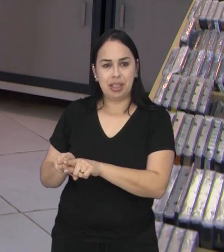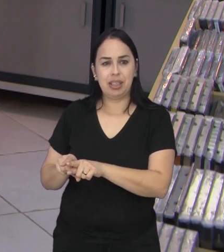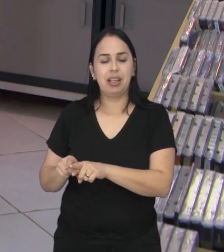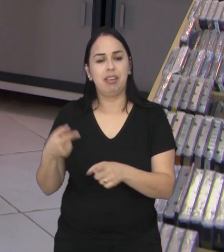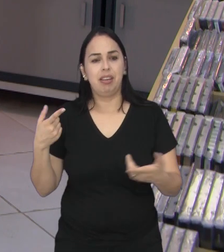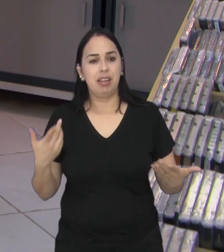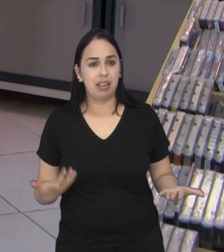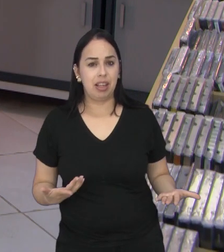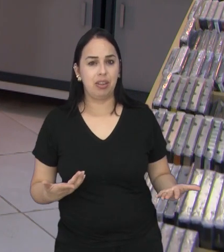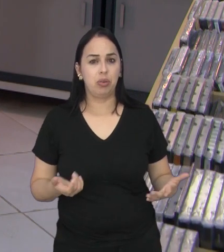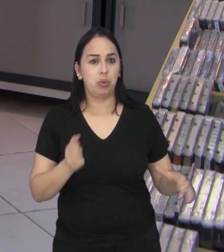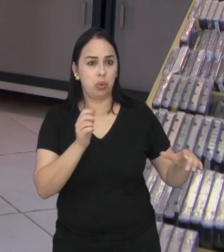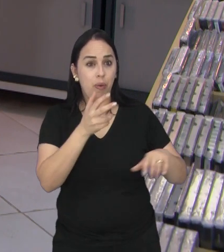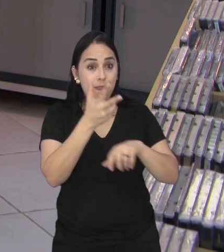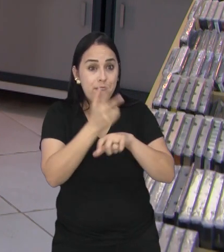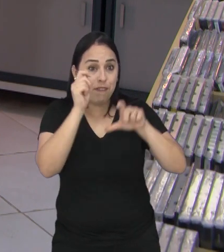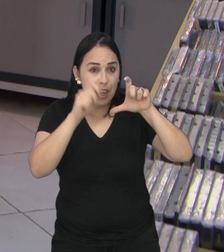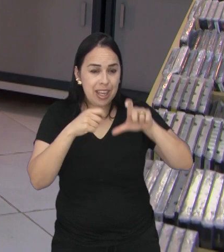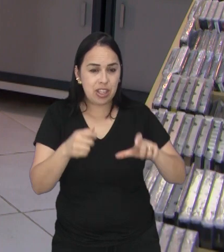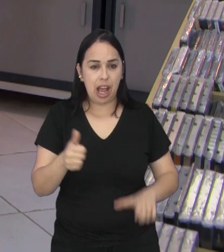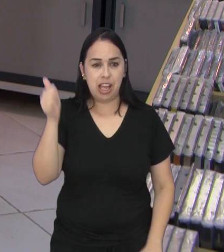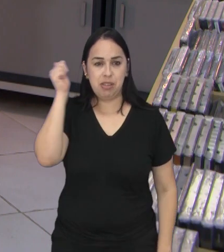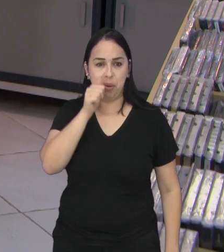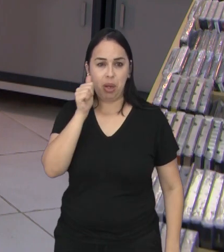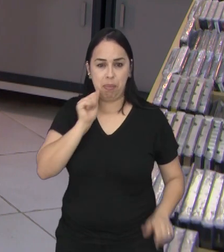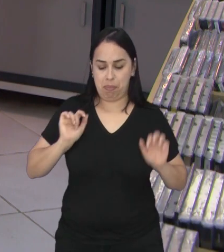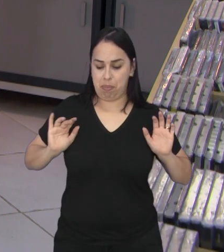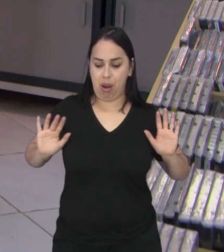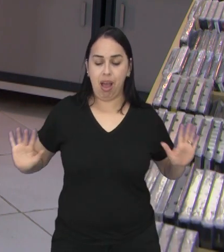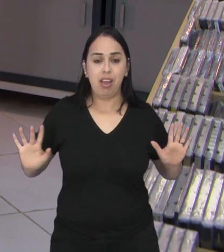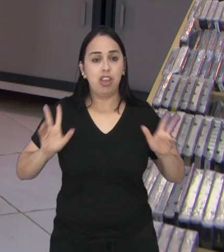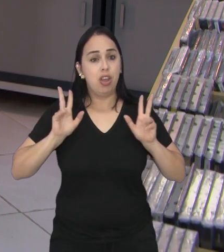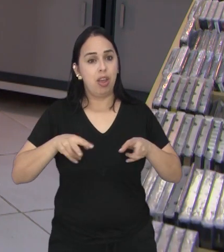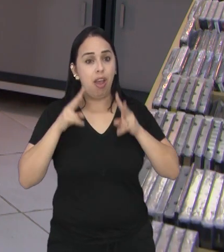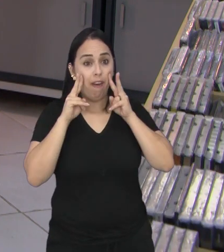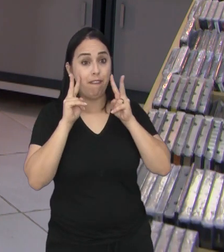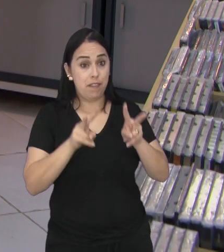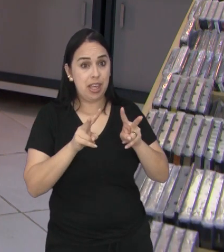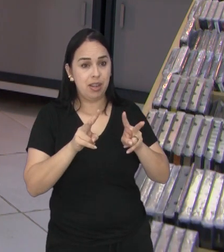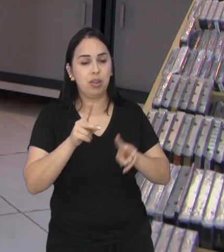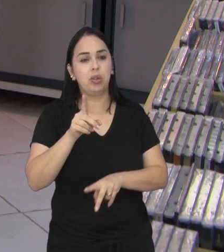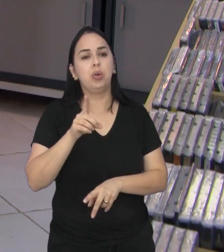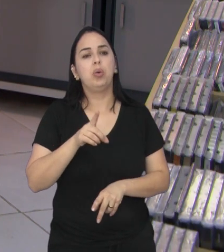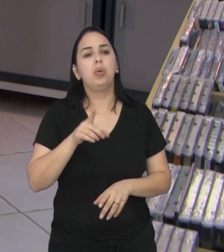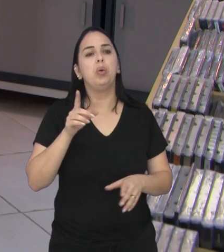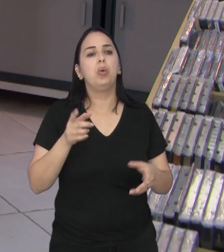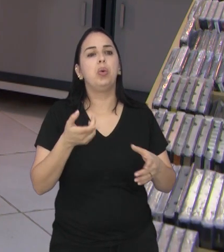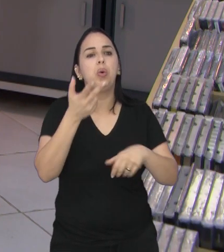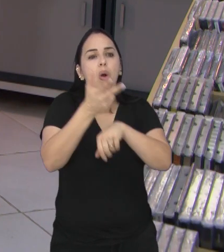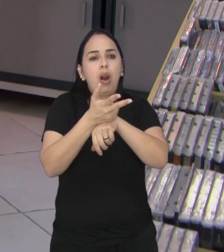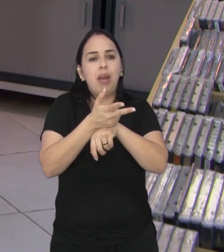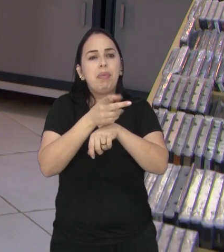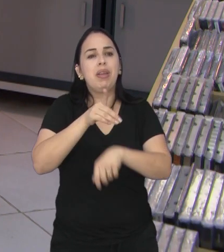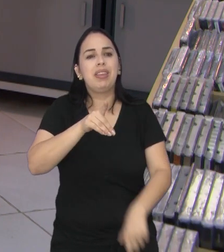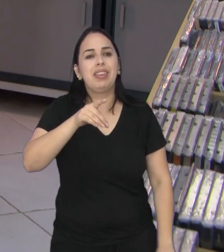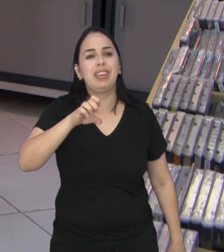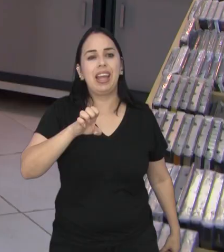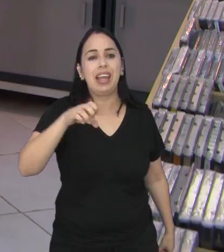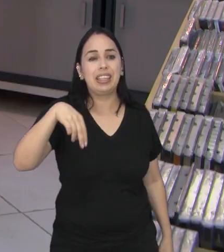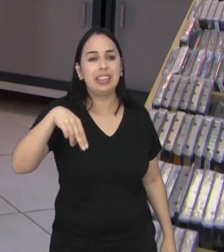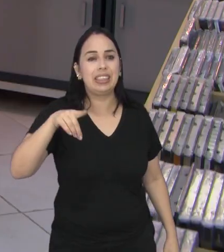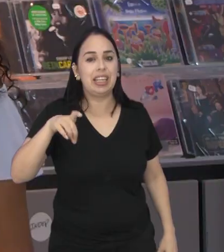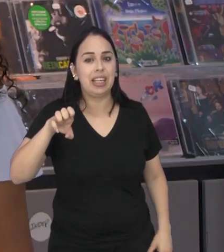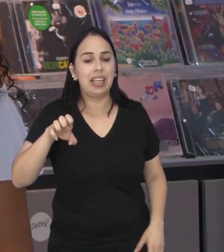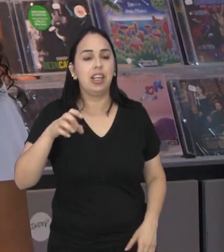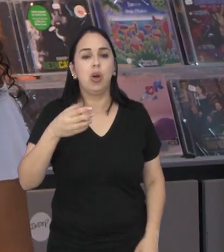aqui na Luta, Profecia Extrema, a mulherada, a galera, eu também já vi um clipe seu com o Dendê, você tem várias parcerias, a gente já